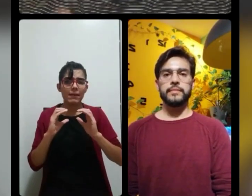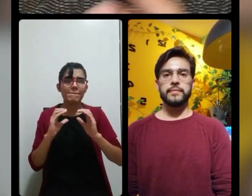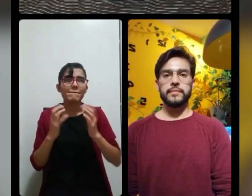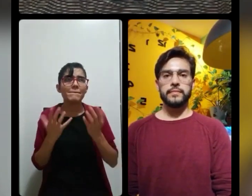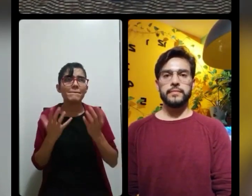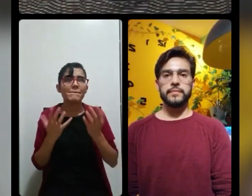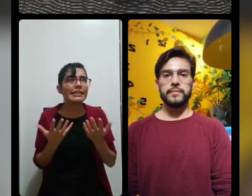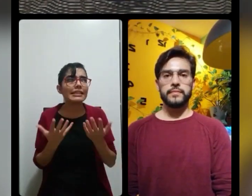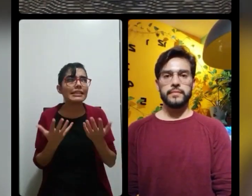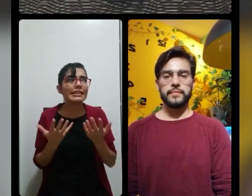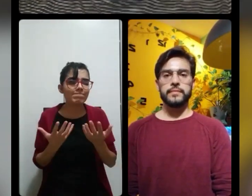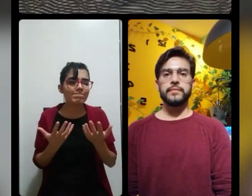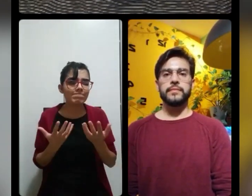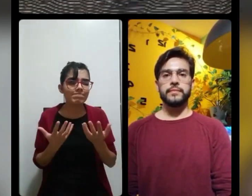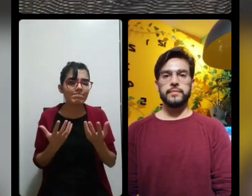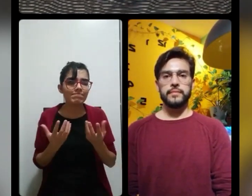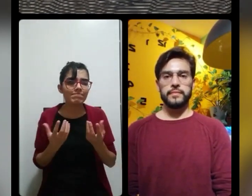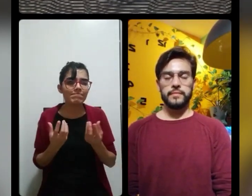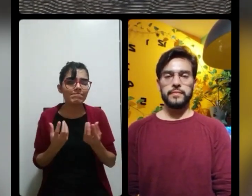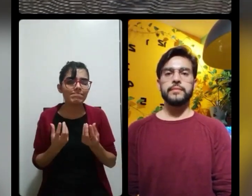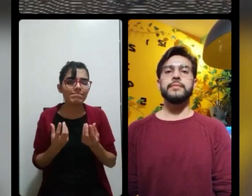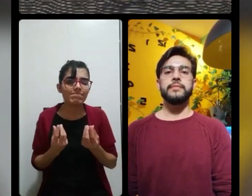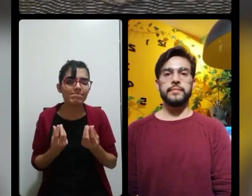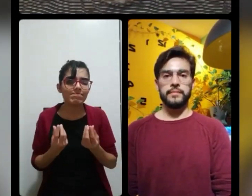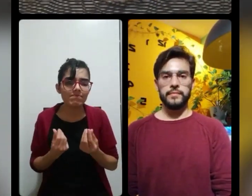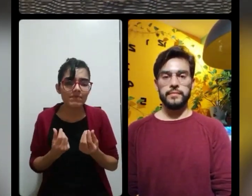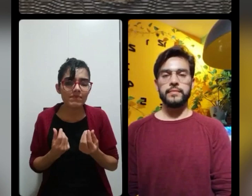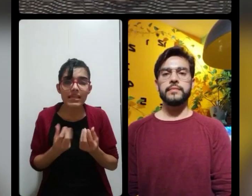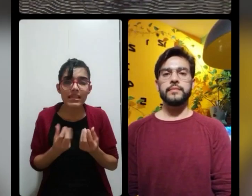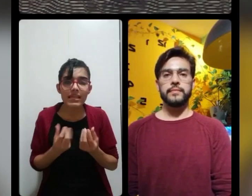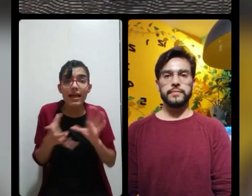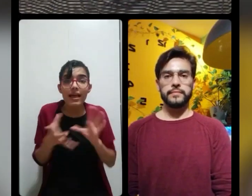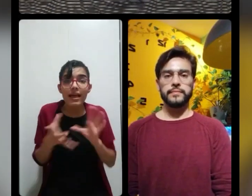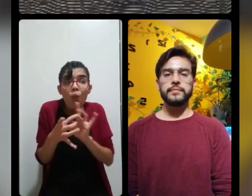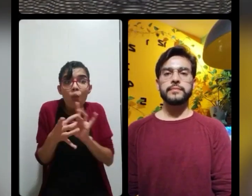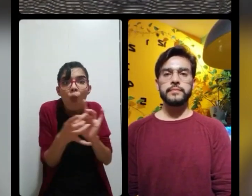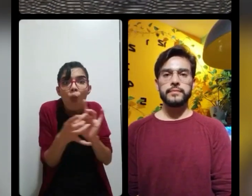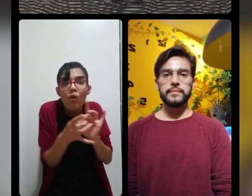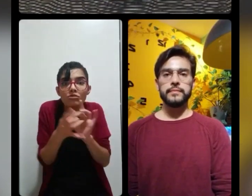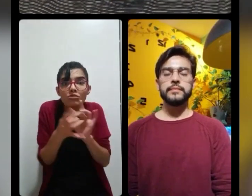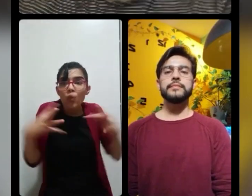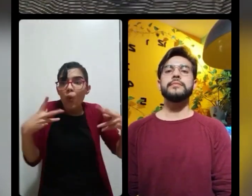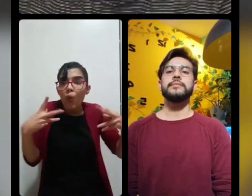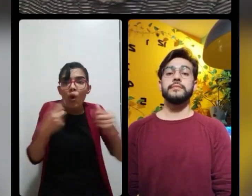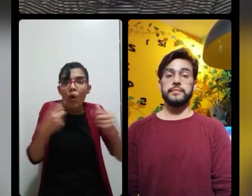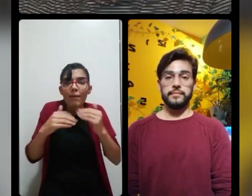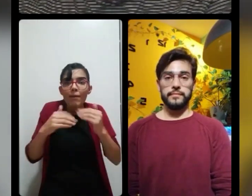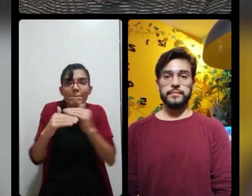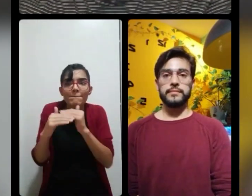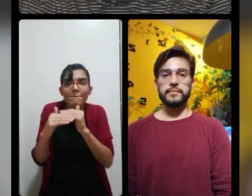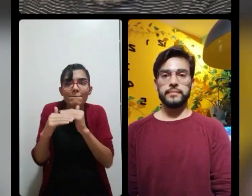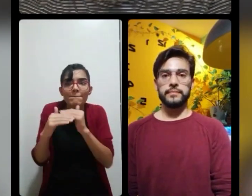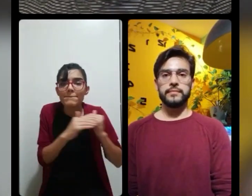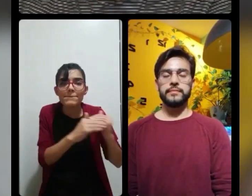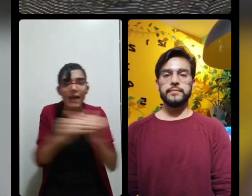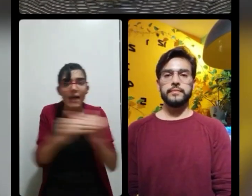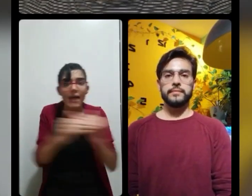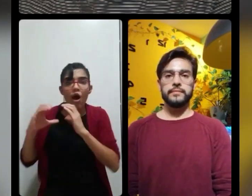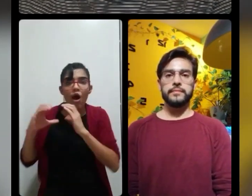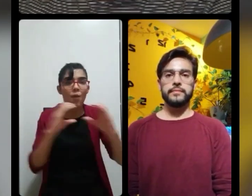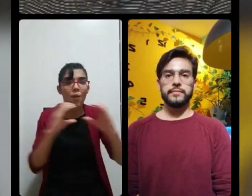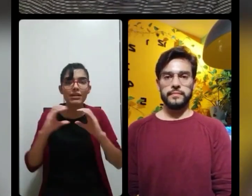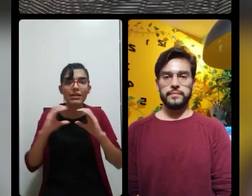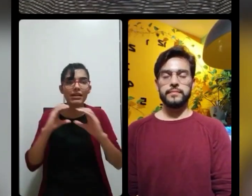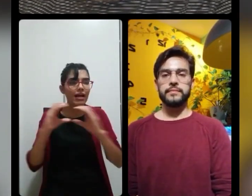força superestrutural a nos unir, a tornar a comunicação possível, inclusive com os conteúdos de ira,